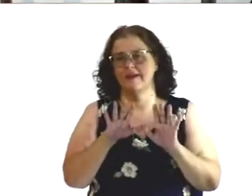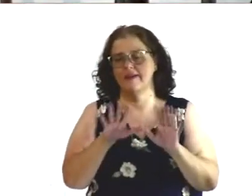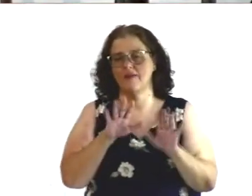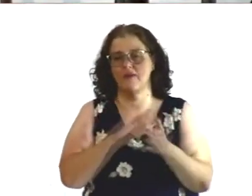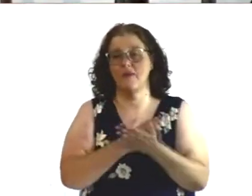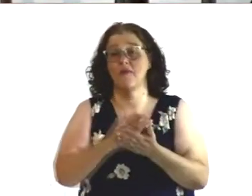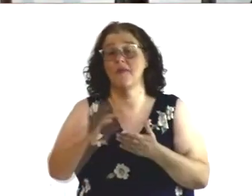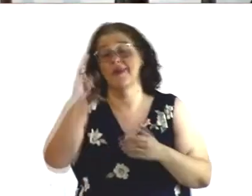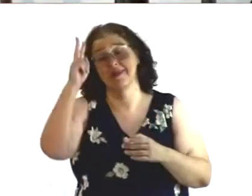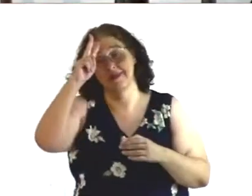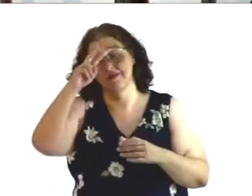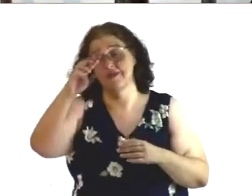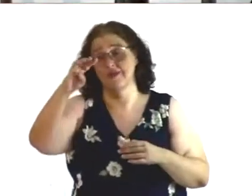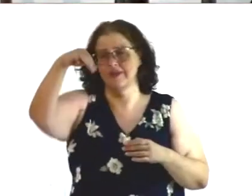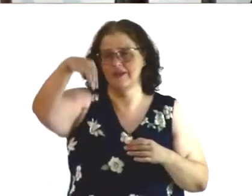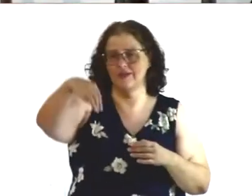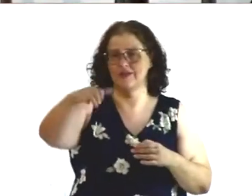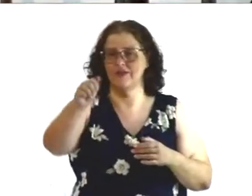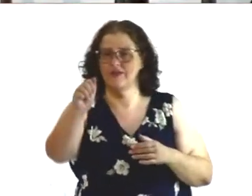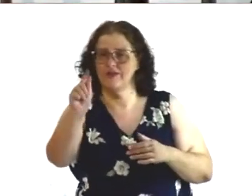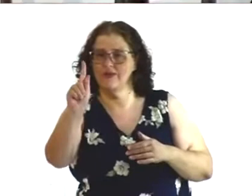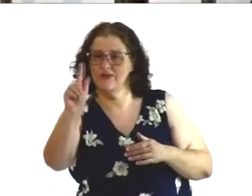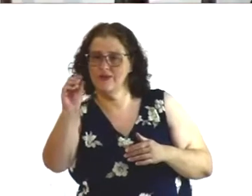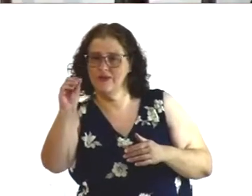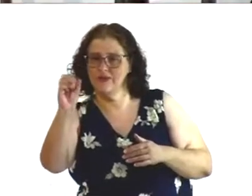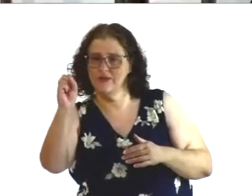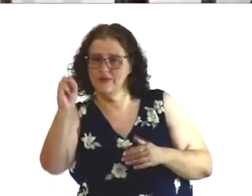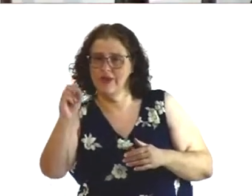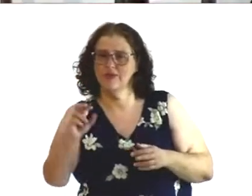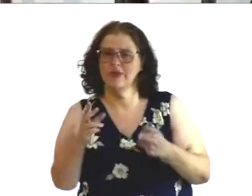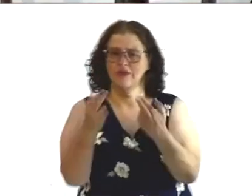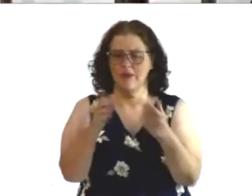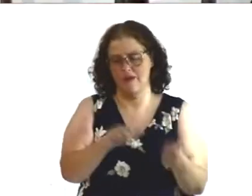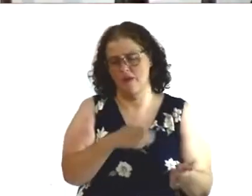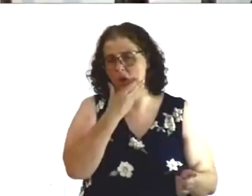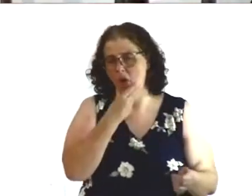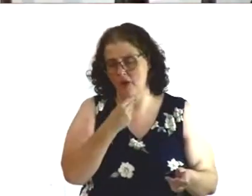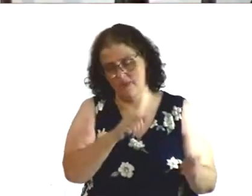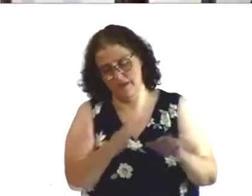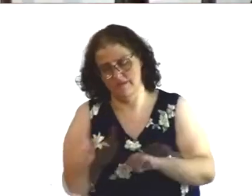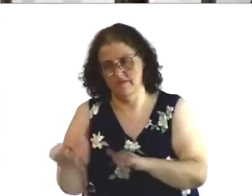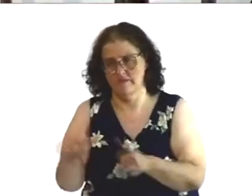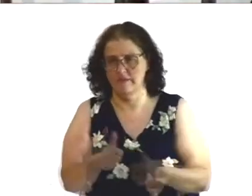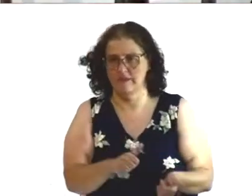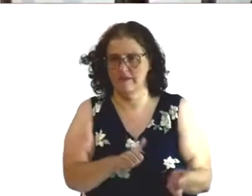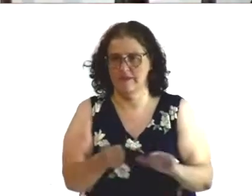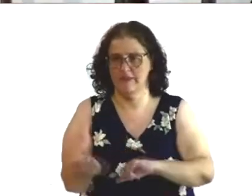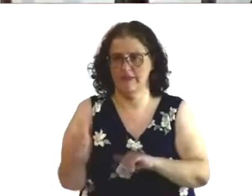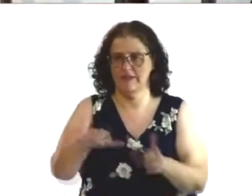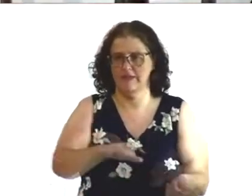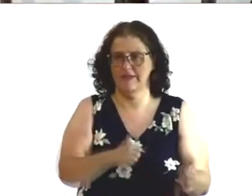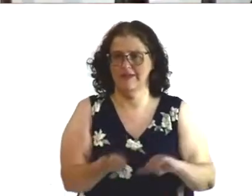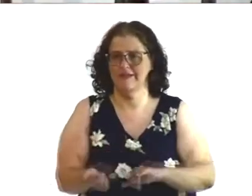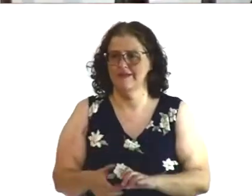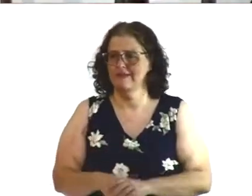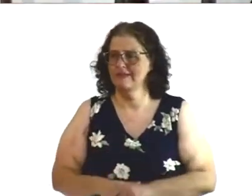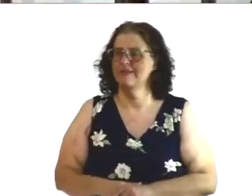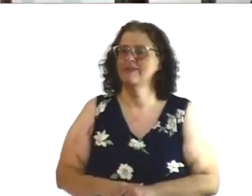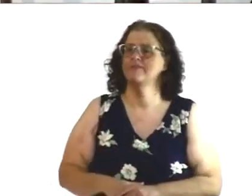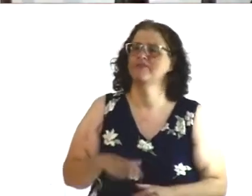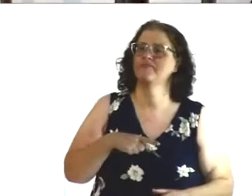na Escritura, eles não são exatamente figuras de honra. Que o diga lá no Novo Testamento, né? Quando